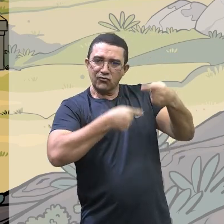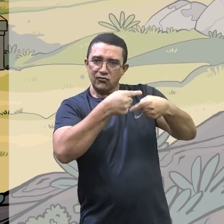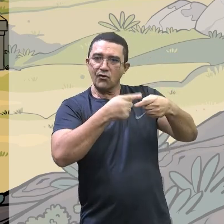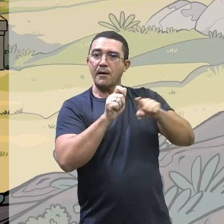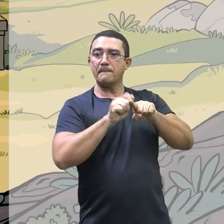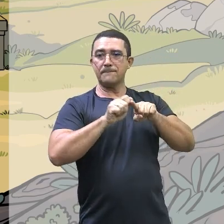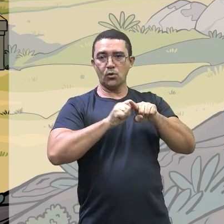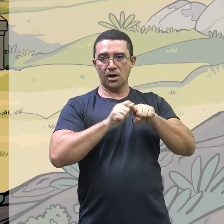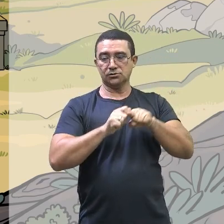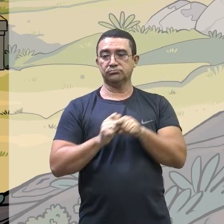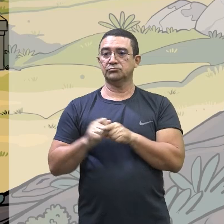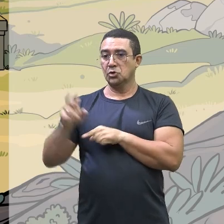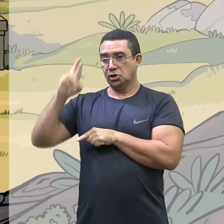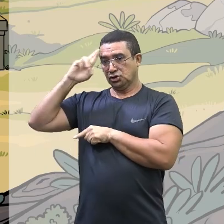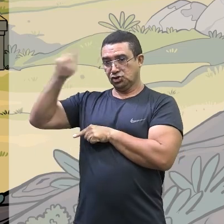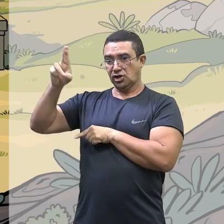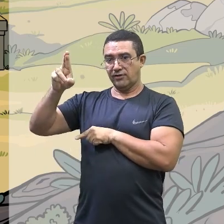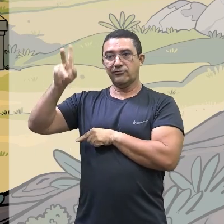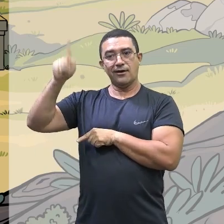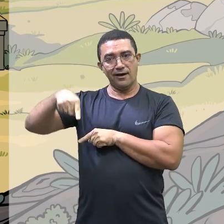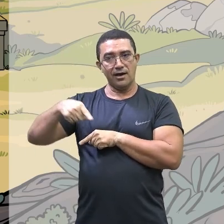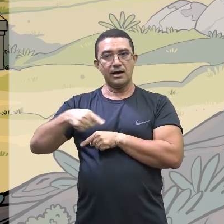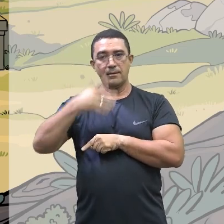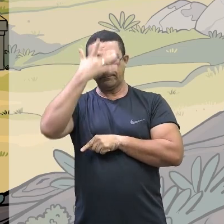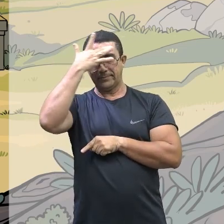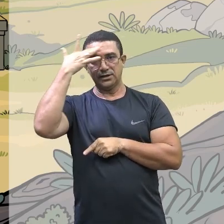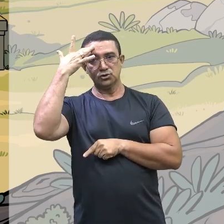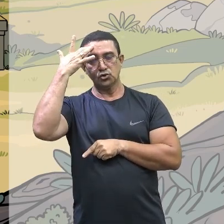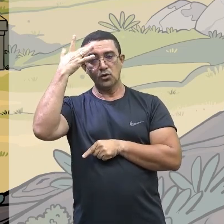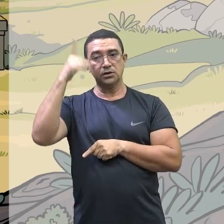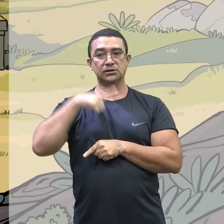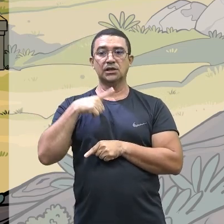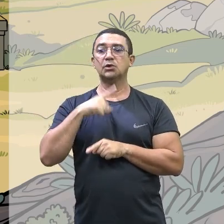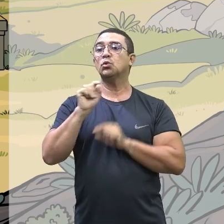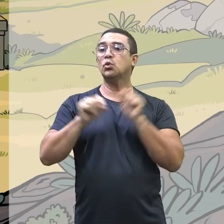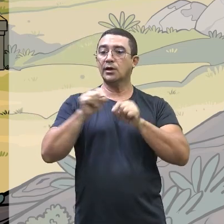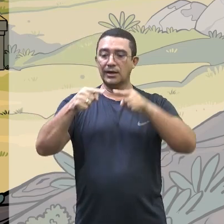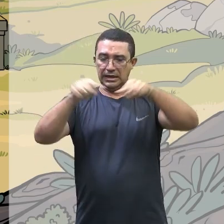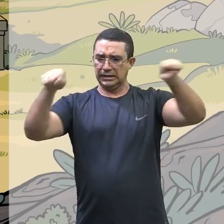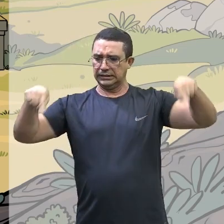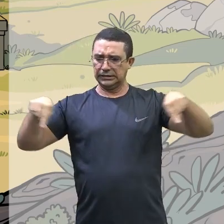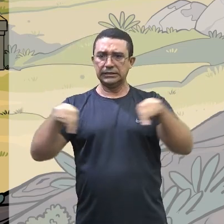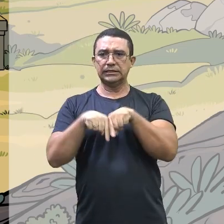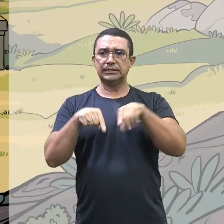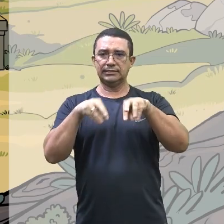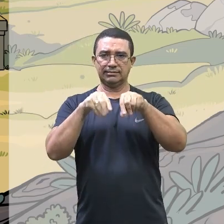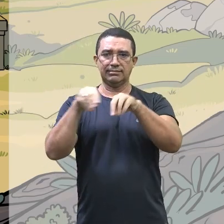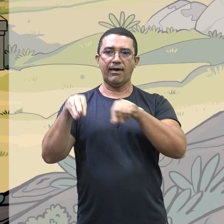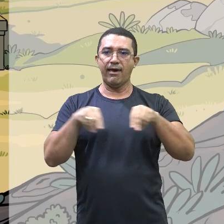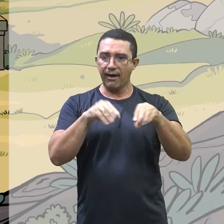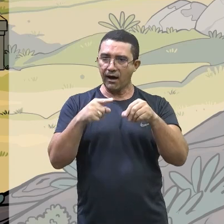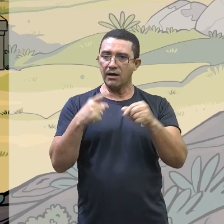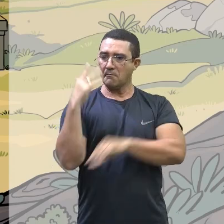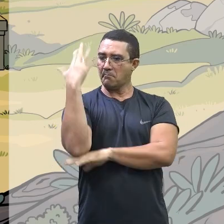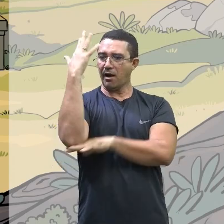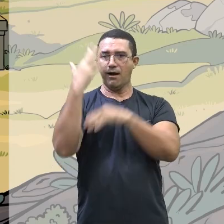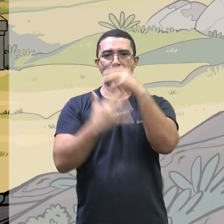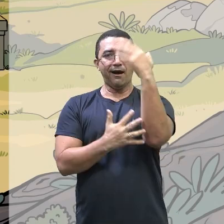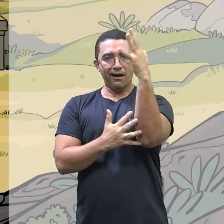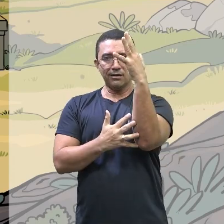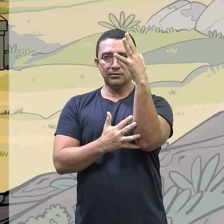colher. O seringalista é quem detém o quê, professor? As terras. Exatamente. É o dono das terras e te